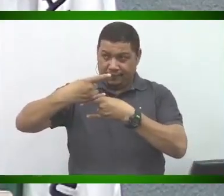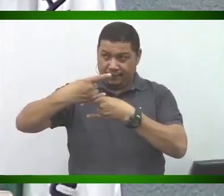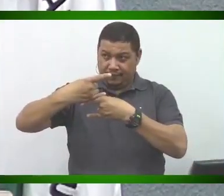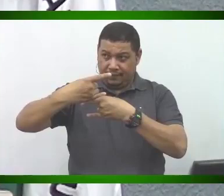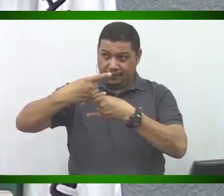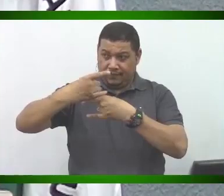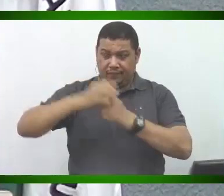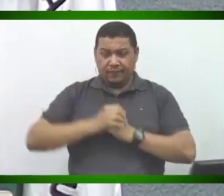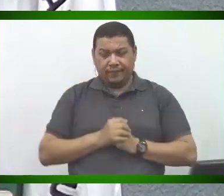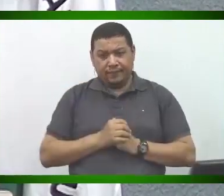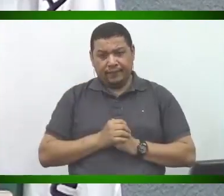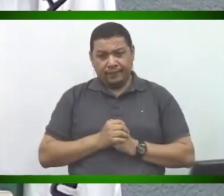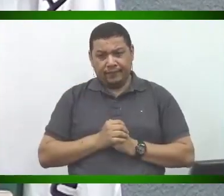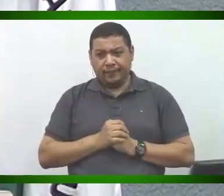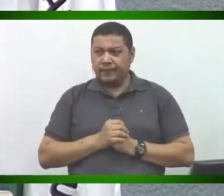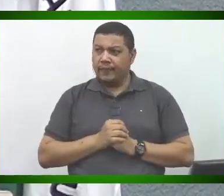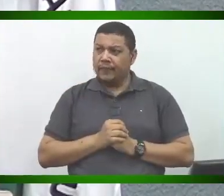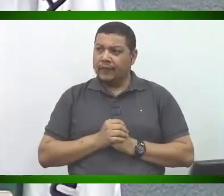E